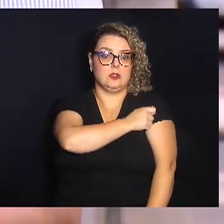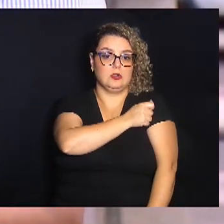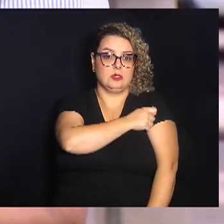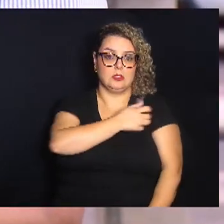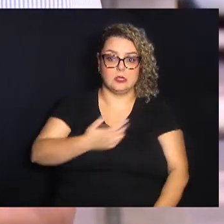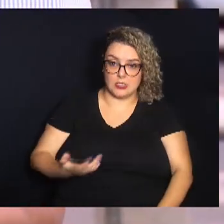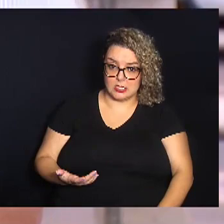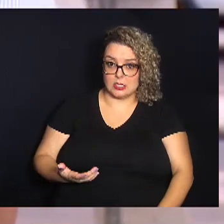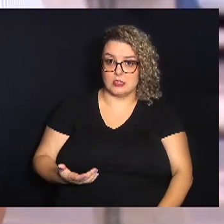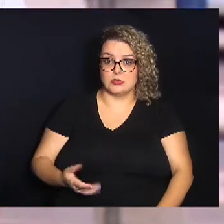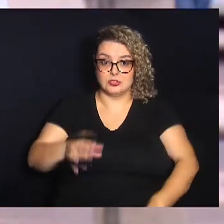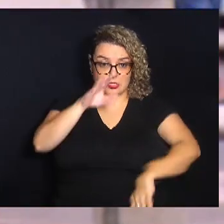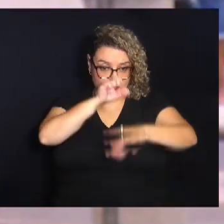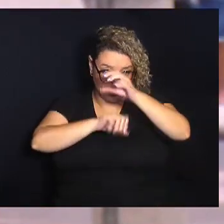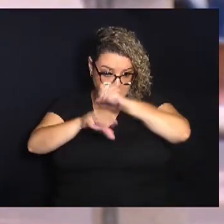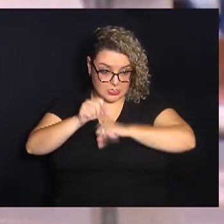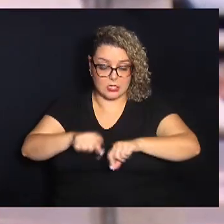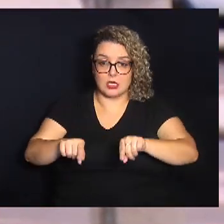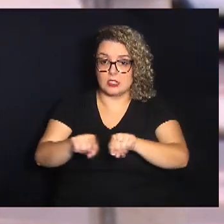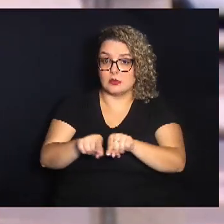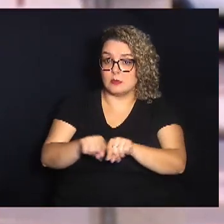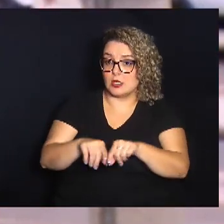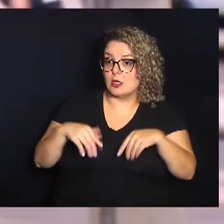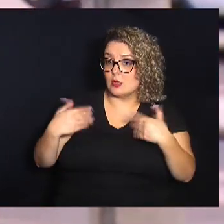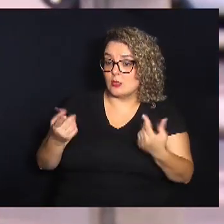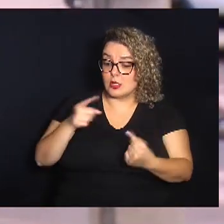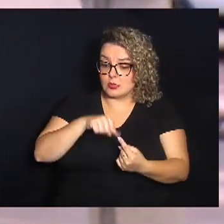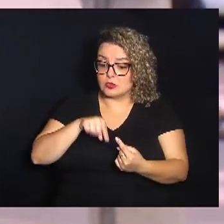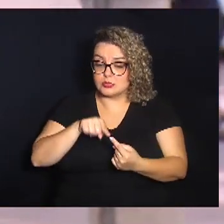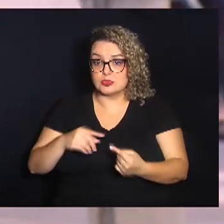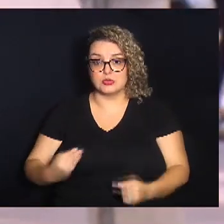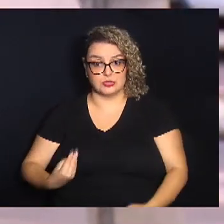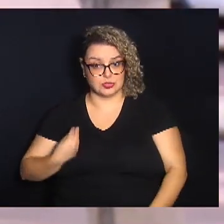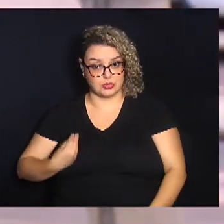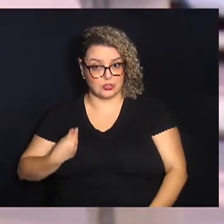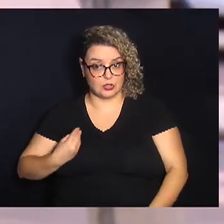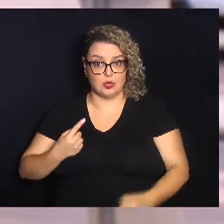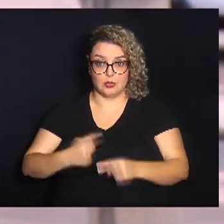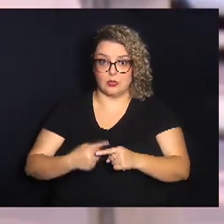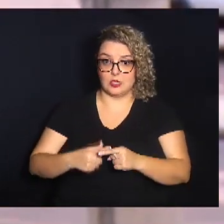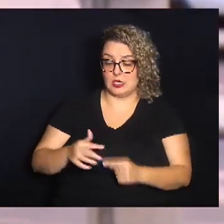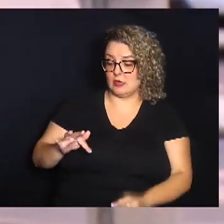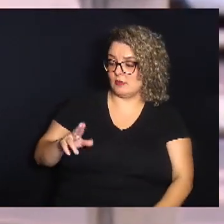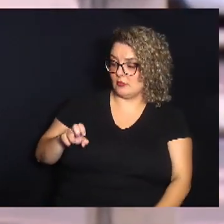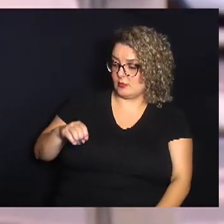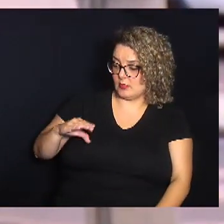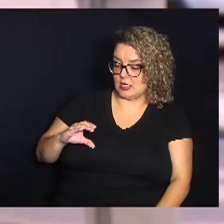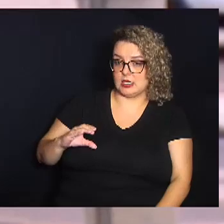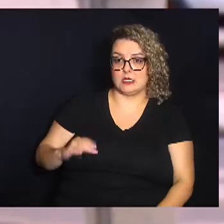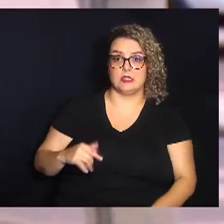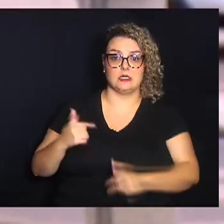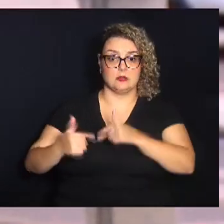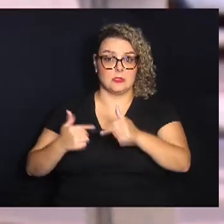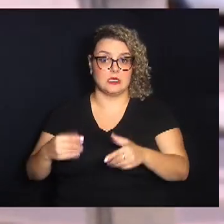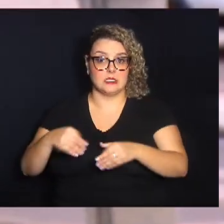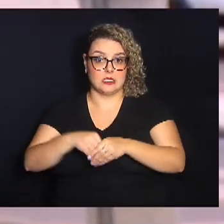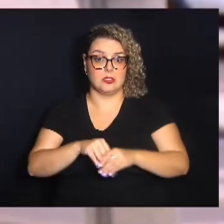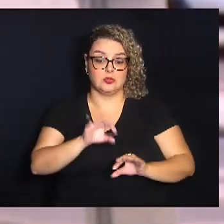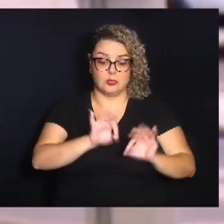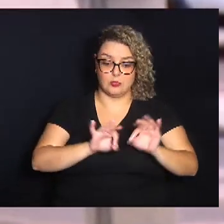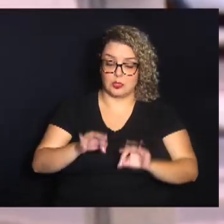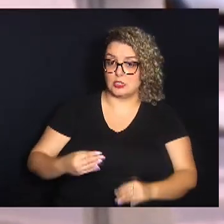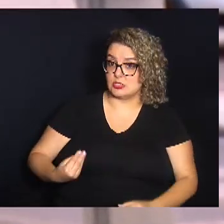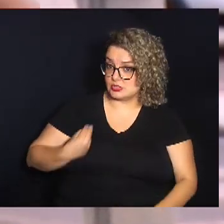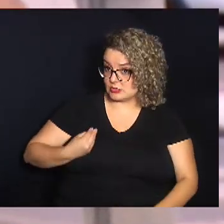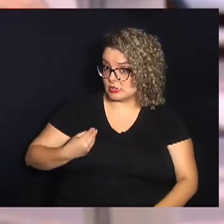desse aluno aprender. E também quais são os objetivos de vida, porque a FUMEC também trabalha dentro do projeto de vida do